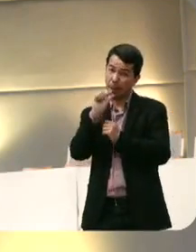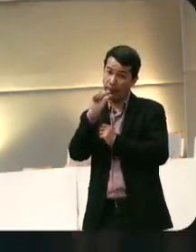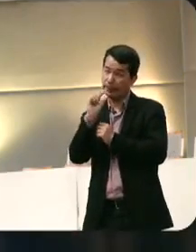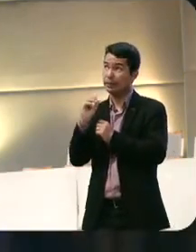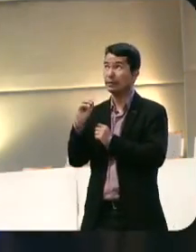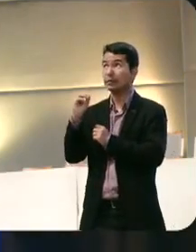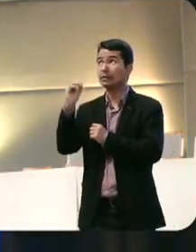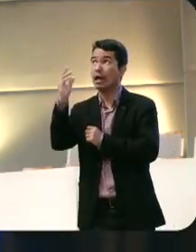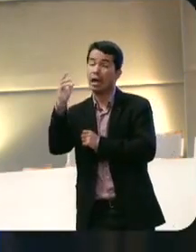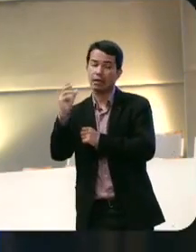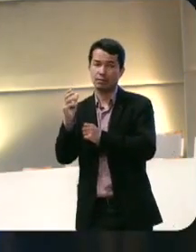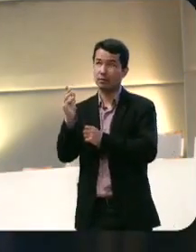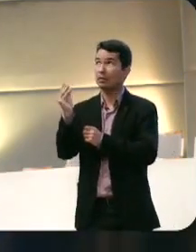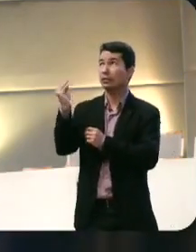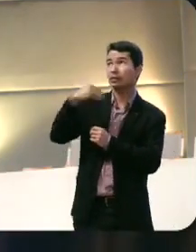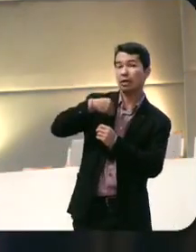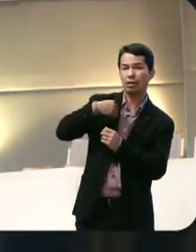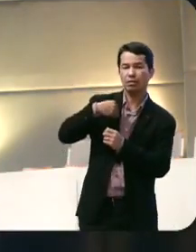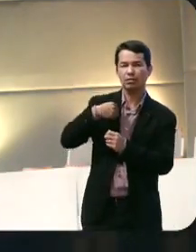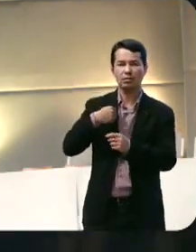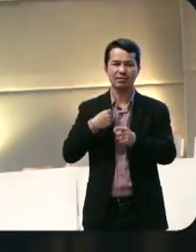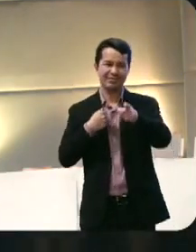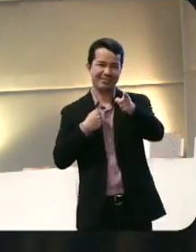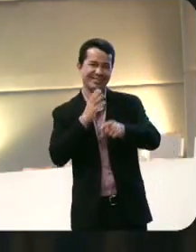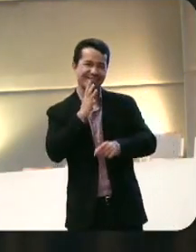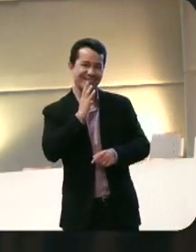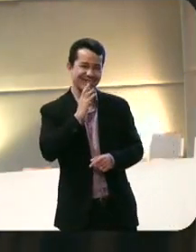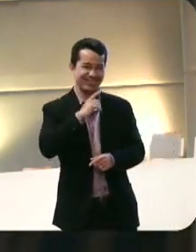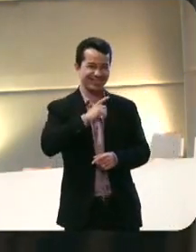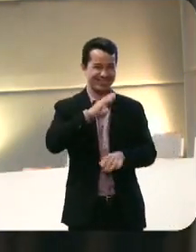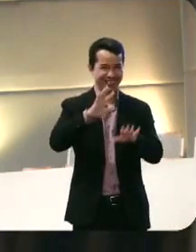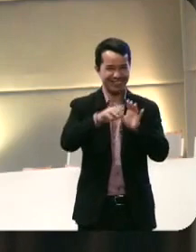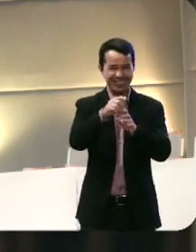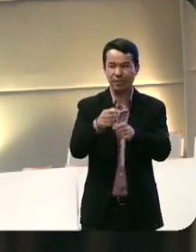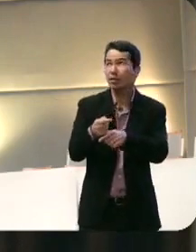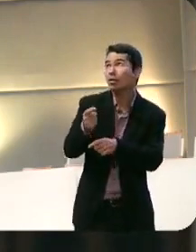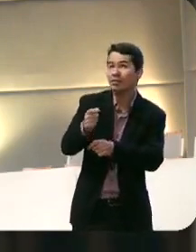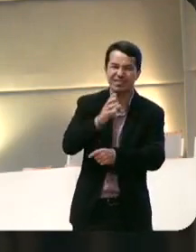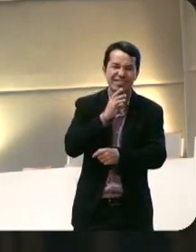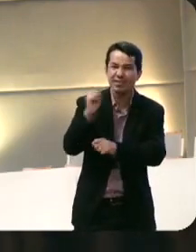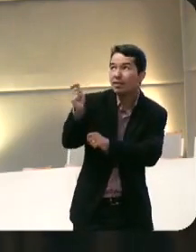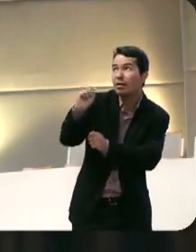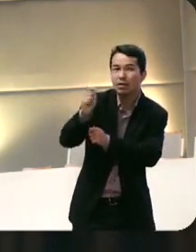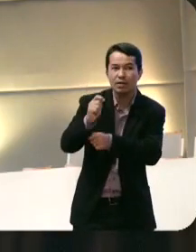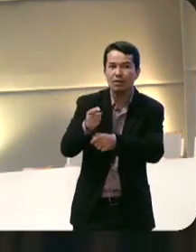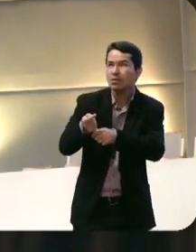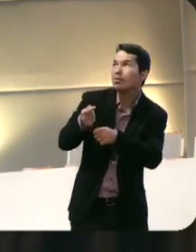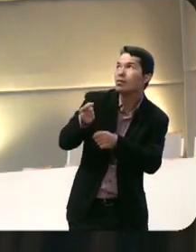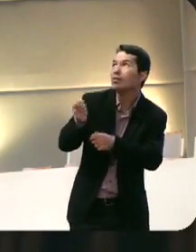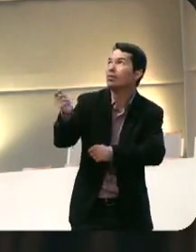Você entrega para o Senhor como quem empina uma pipa. Aí quando ela está chegando lá no alto, você pega e puxa de novo.